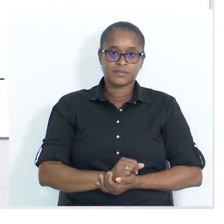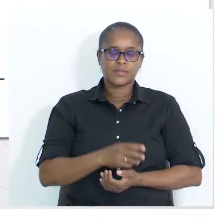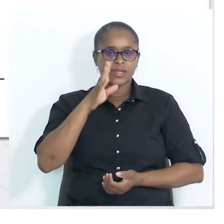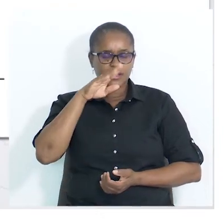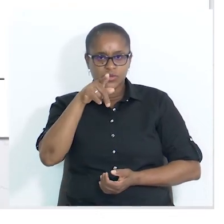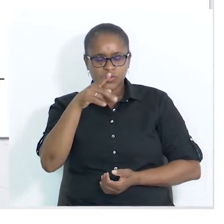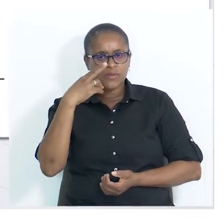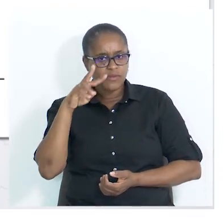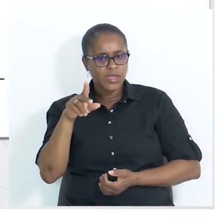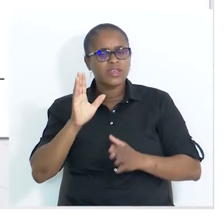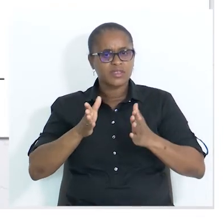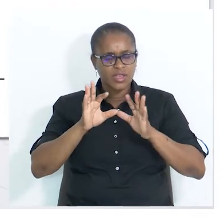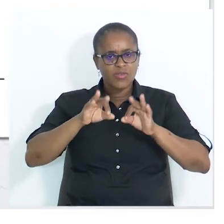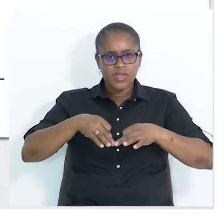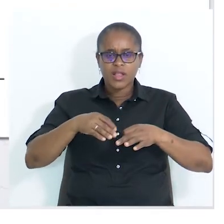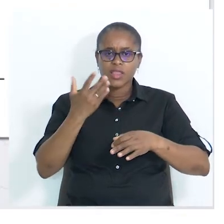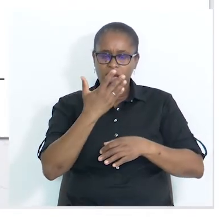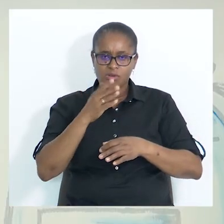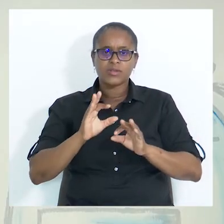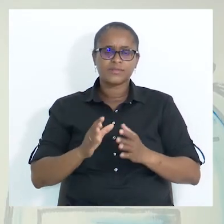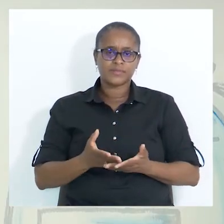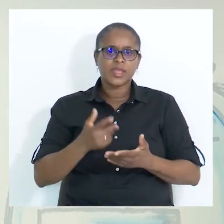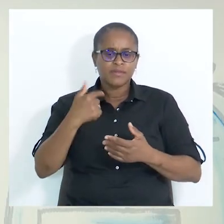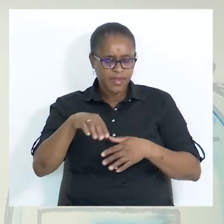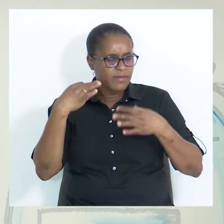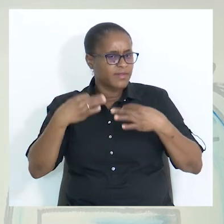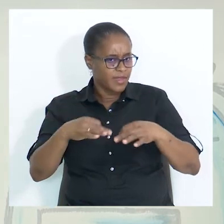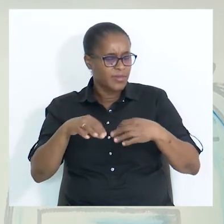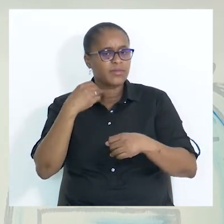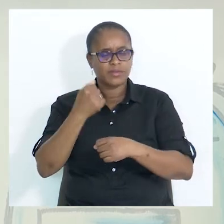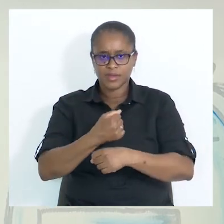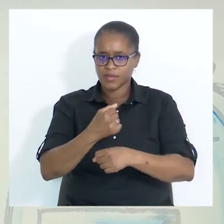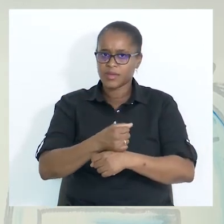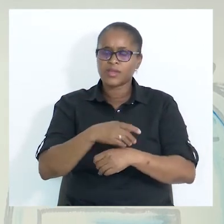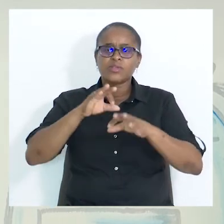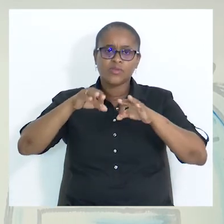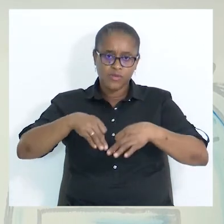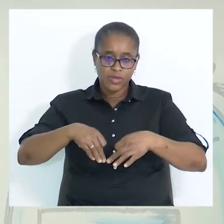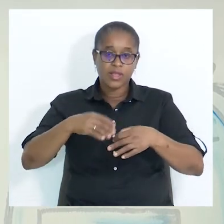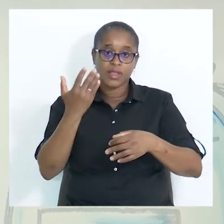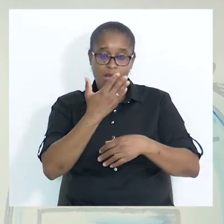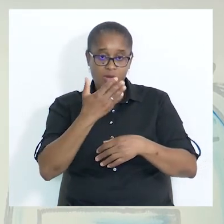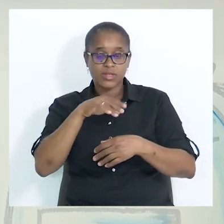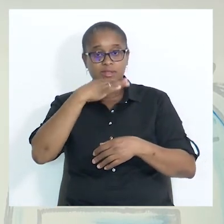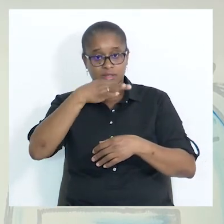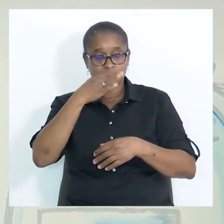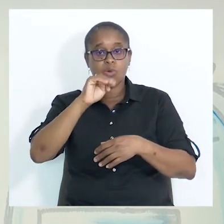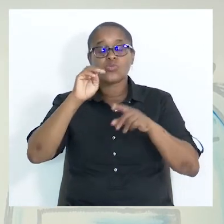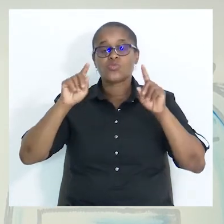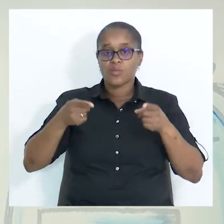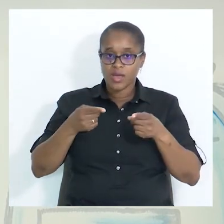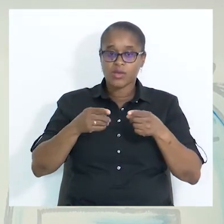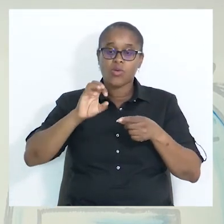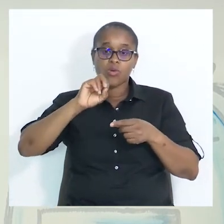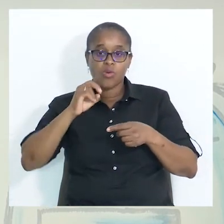Se reparar, já estamos no final da aula. E tens sempre a tarefa de, no final da aula, dizeres o